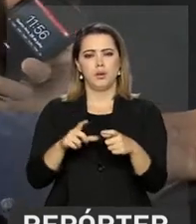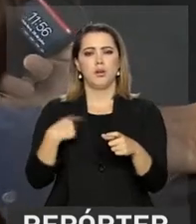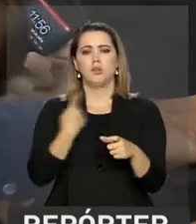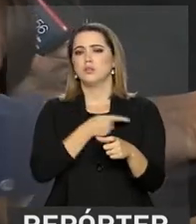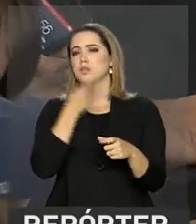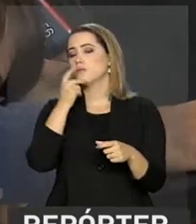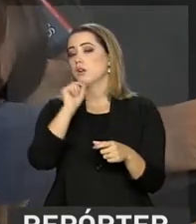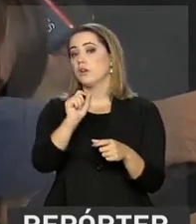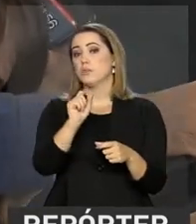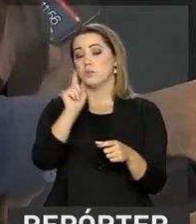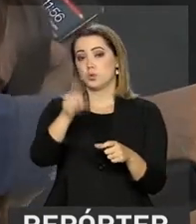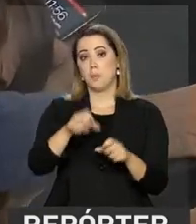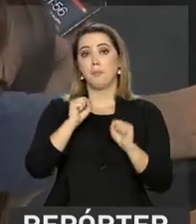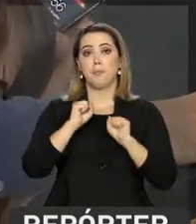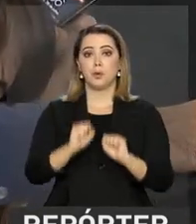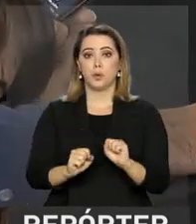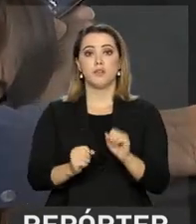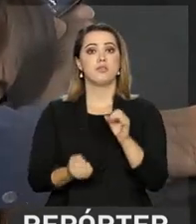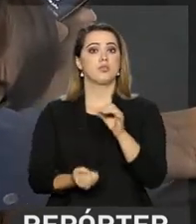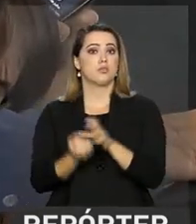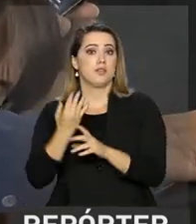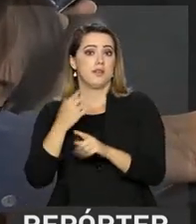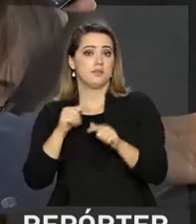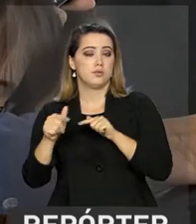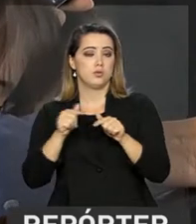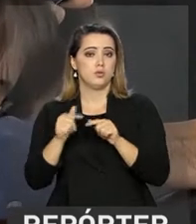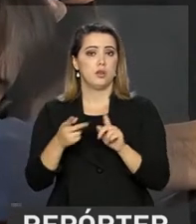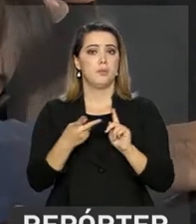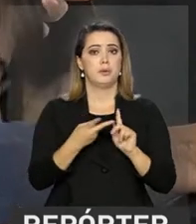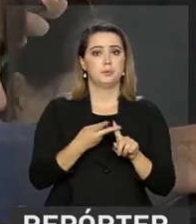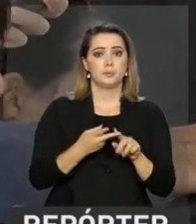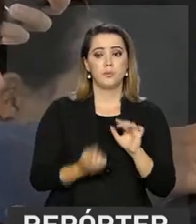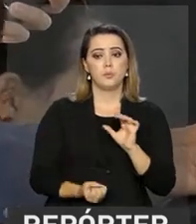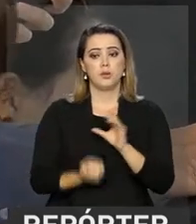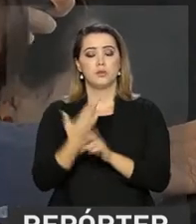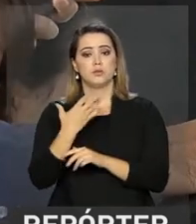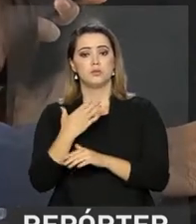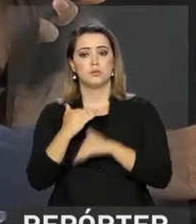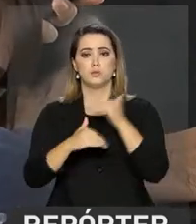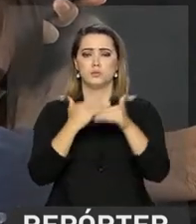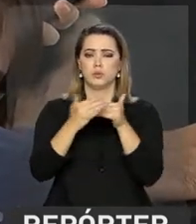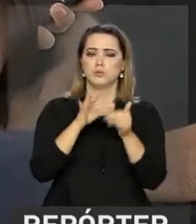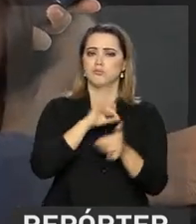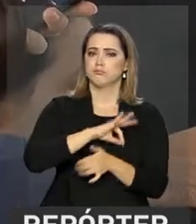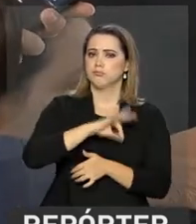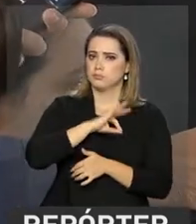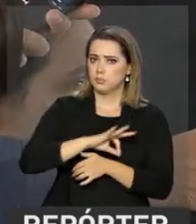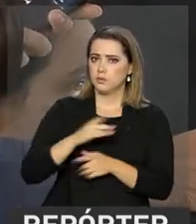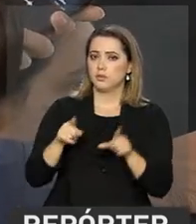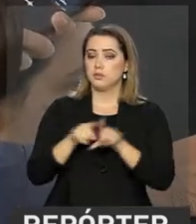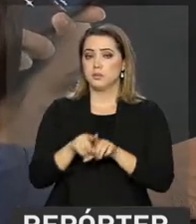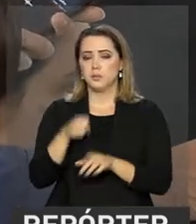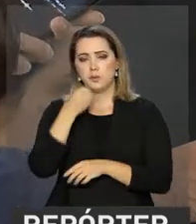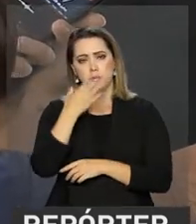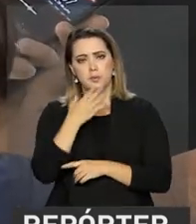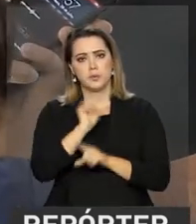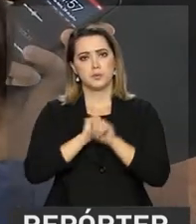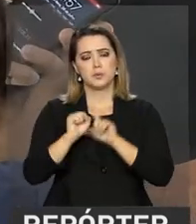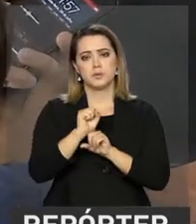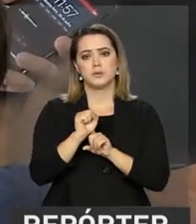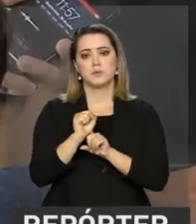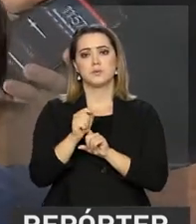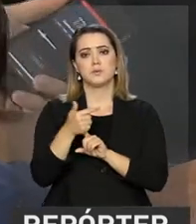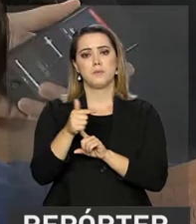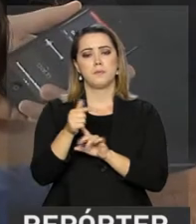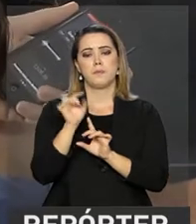um alto poder de empregabilidade um alto poder de geração de renda e de benefício direto com a sociedade então